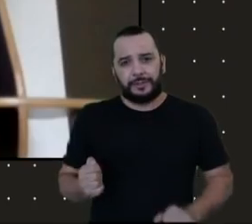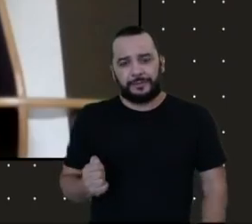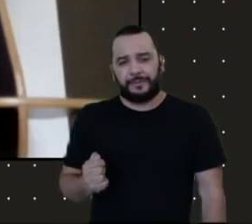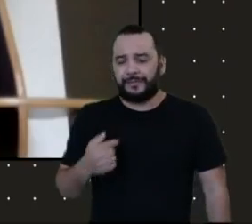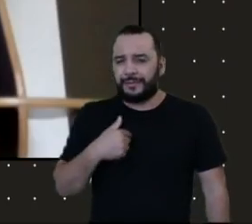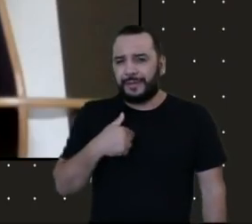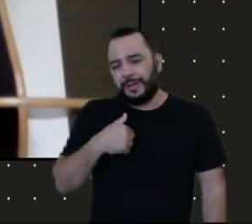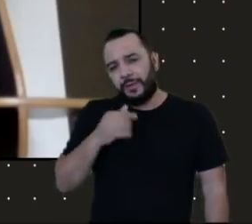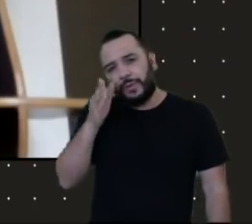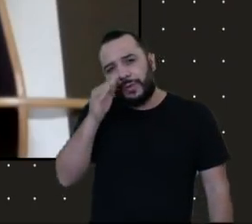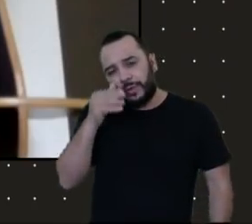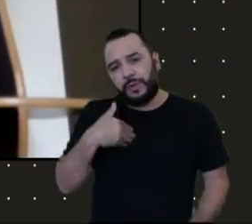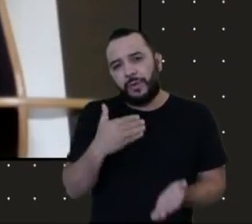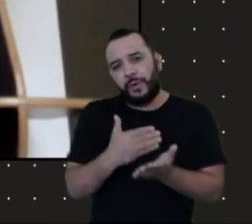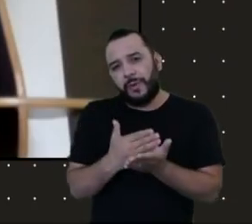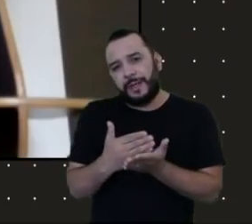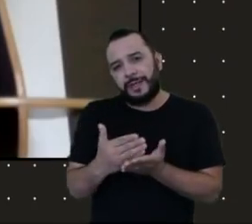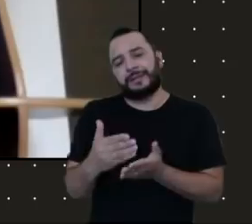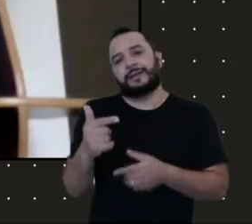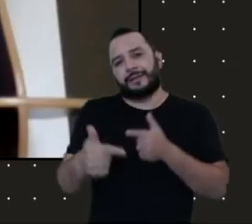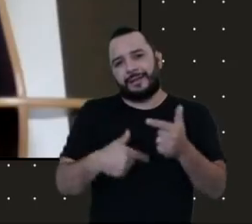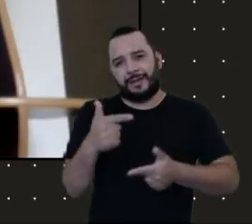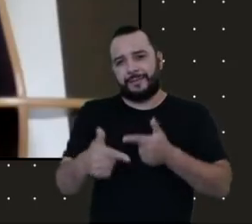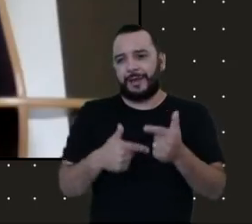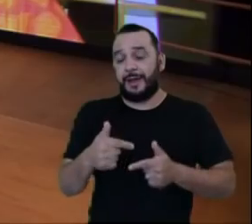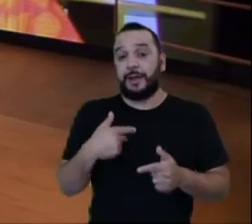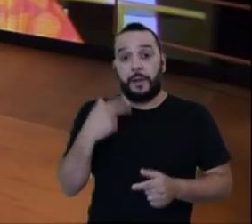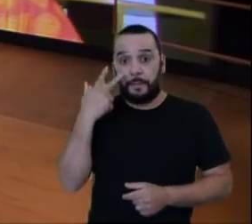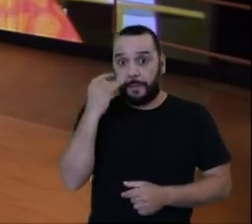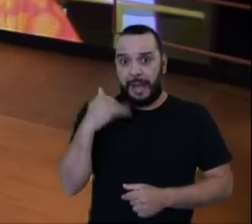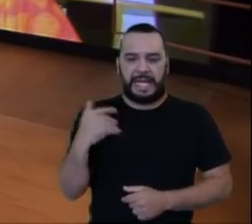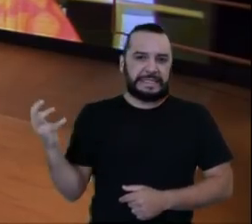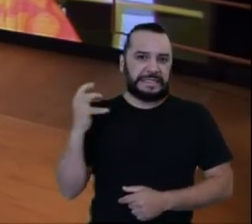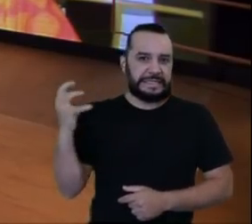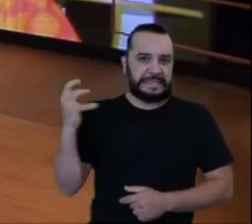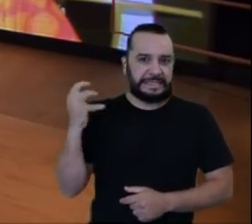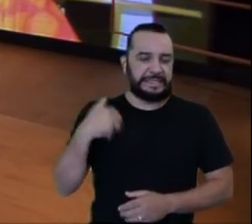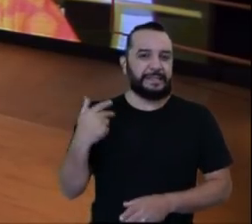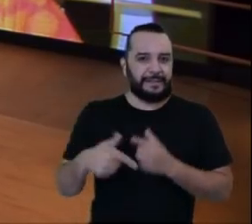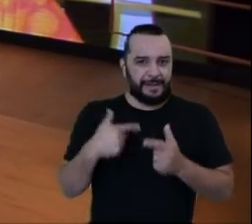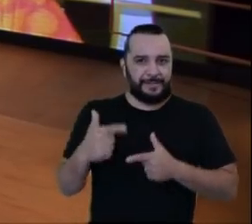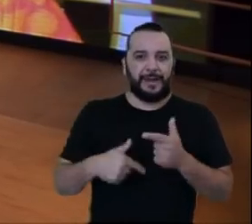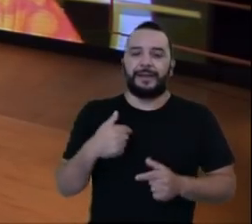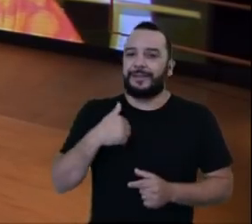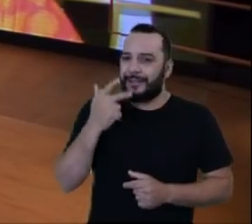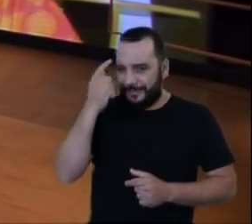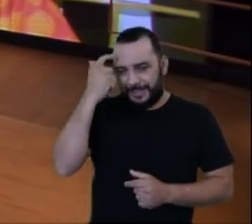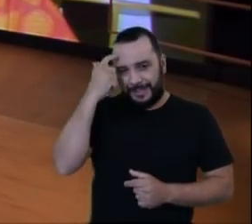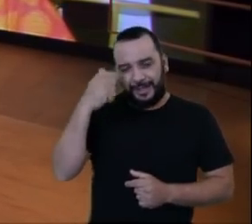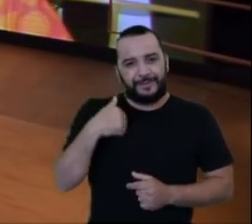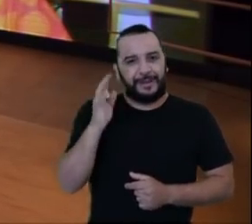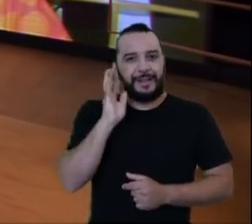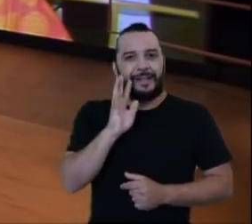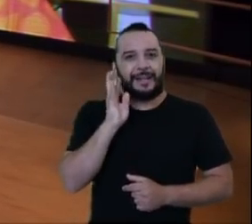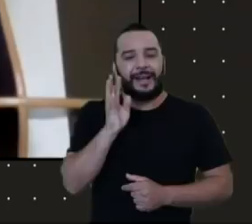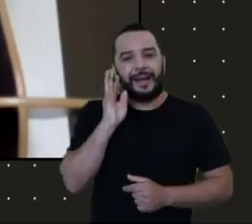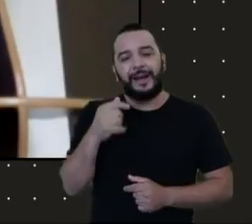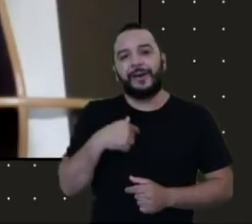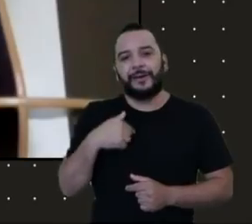livro Perdas e Ganhos da Lia Luft? Nós gostaríamos que fosse com a sua mãe. Eu falei, nossa, que privilégio, lógico que eu